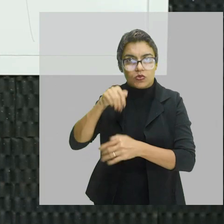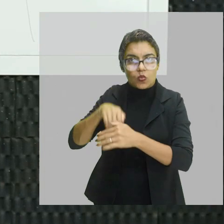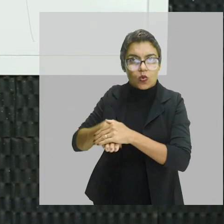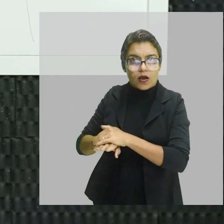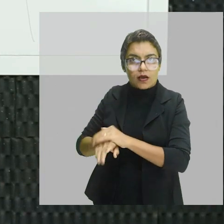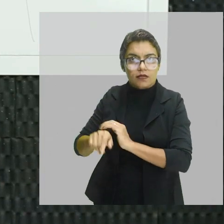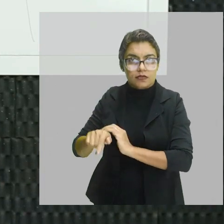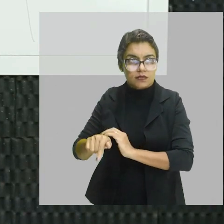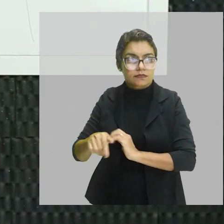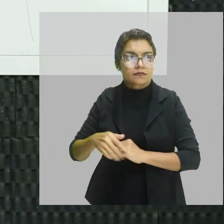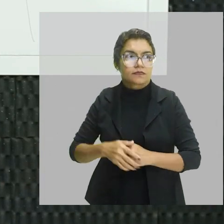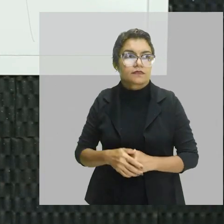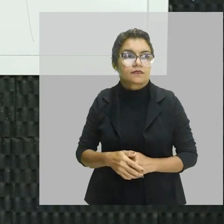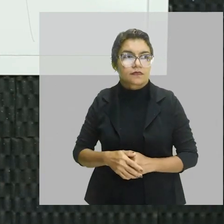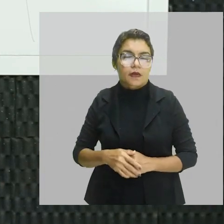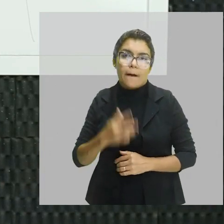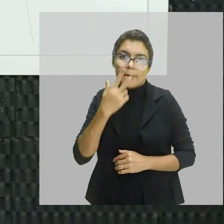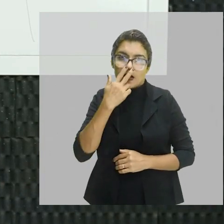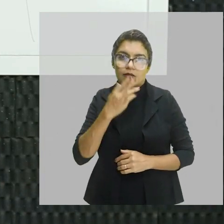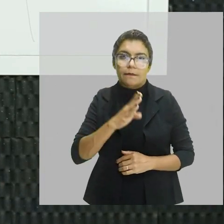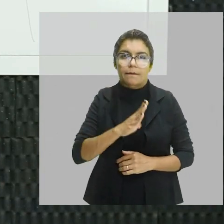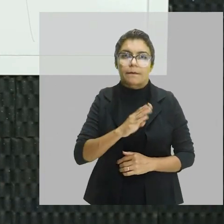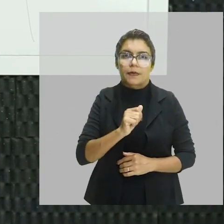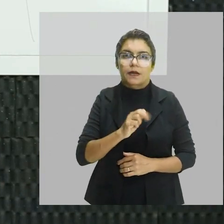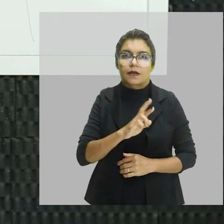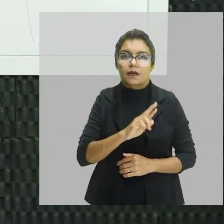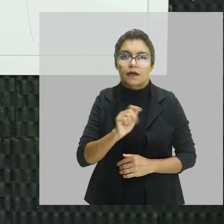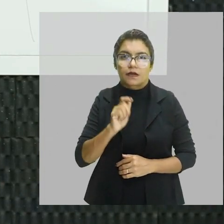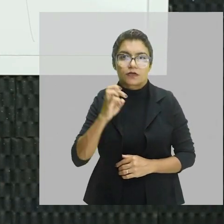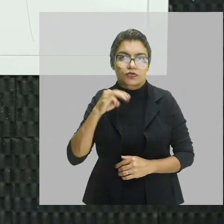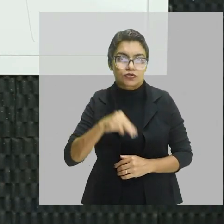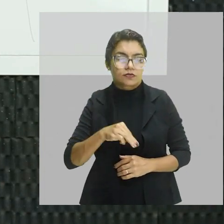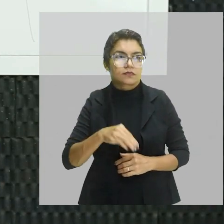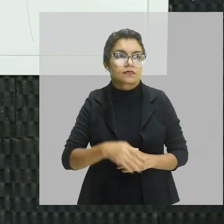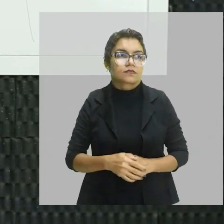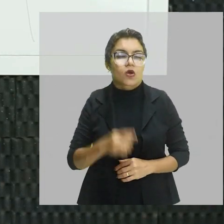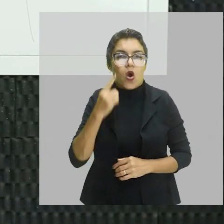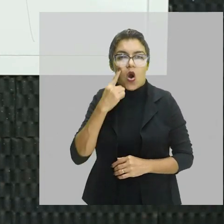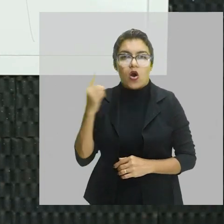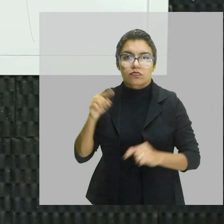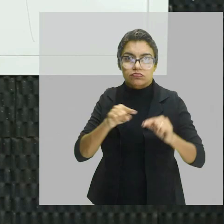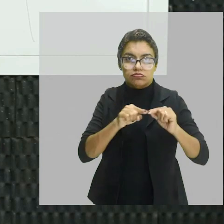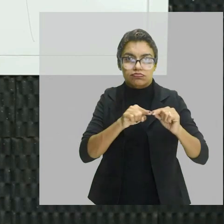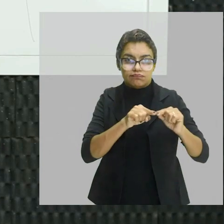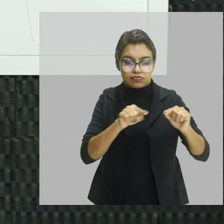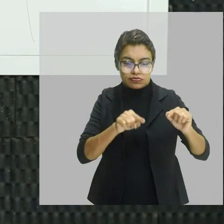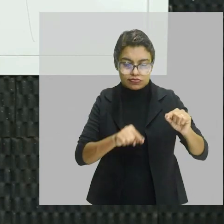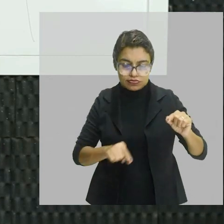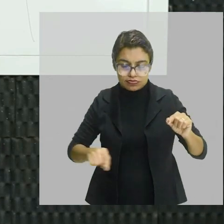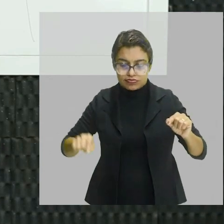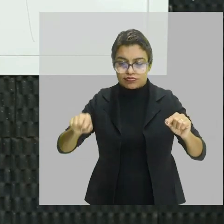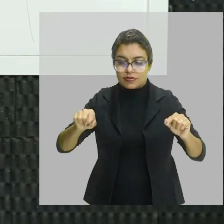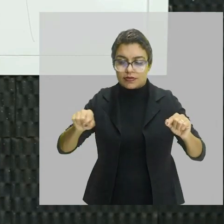né? Vamos colocar assim, né? Tem uma barragem, e aqui nós temos